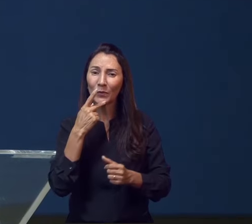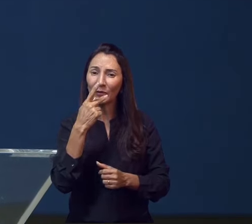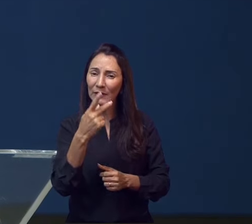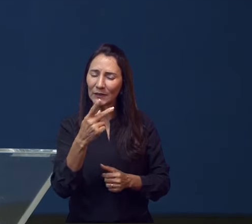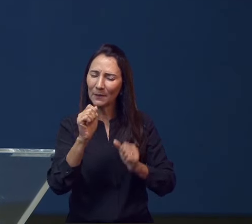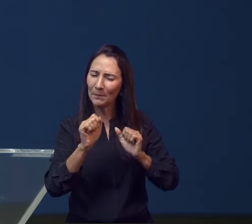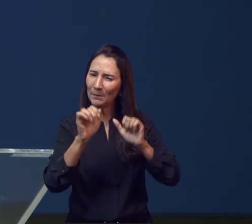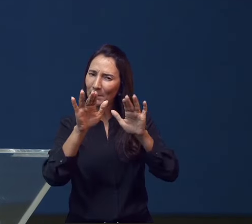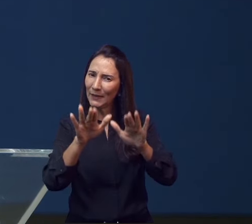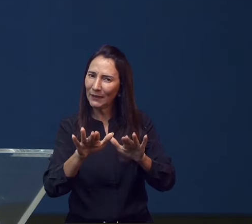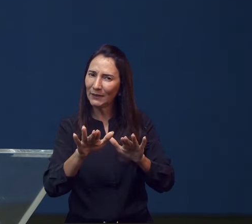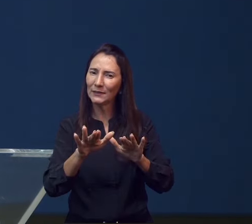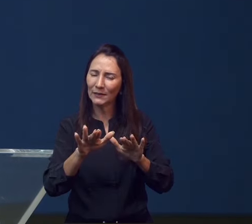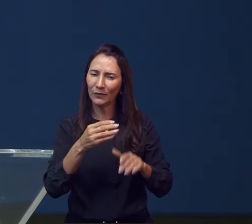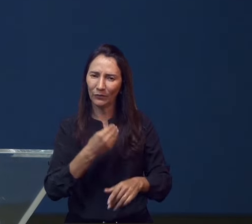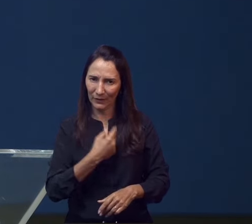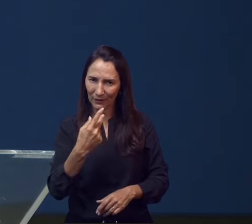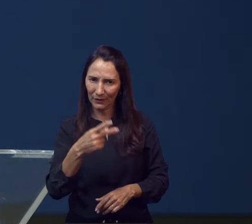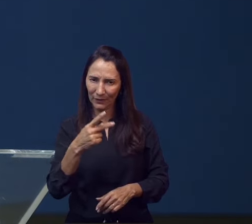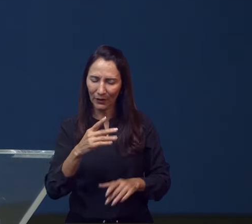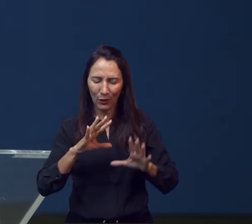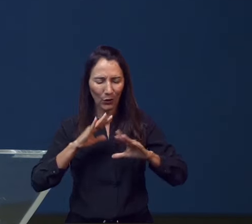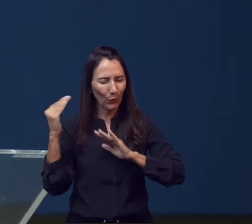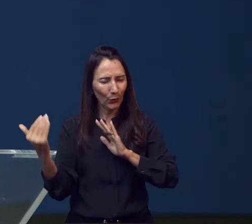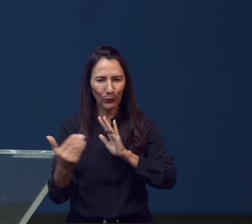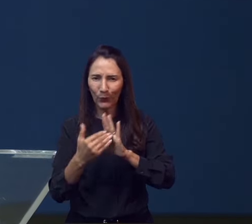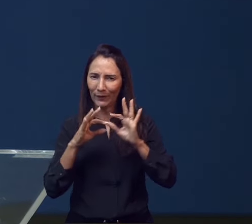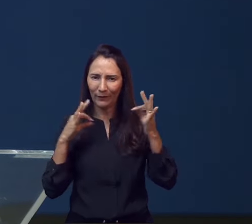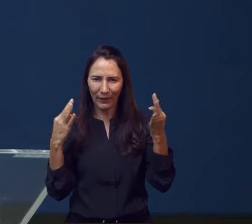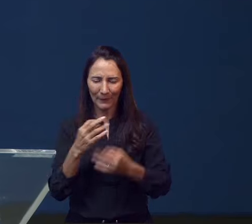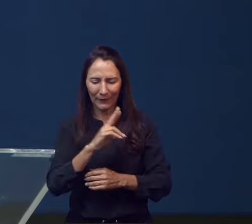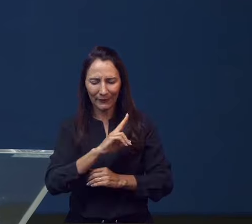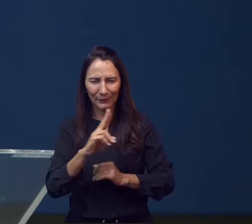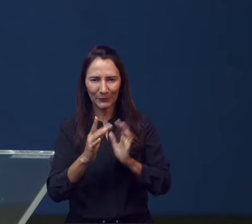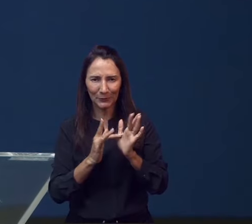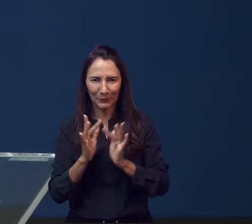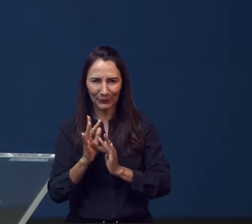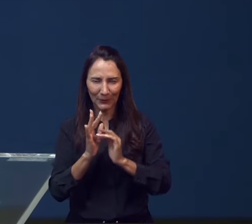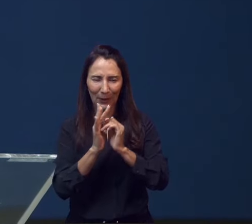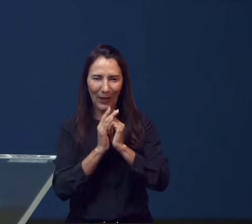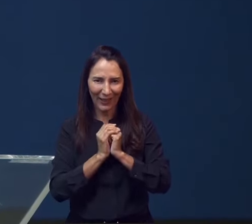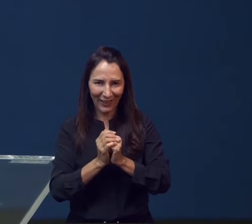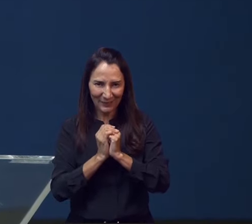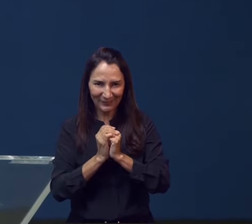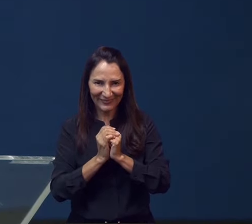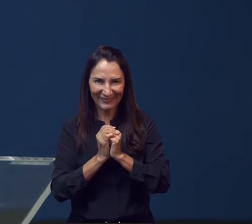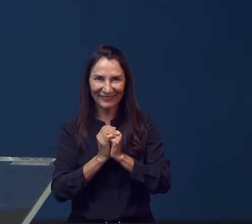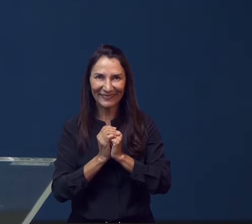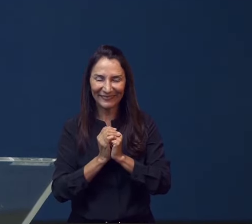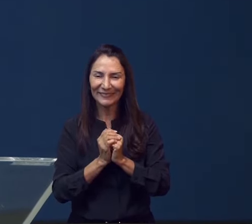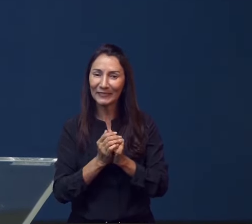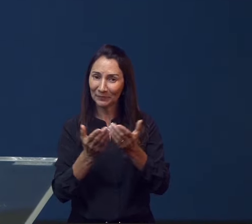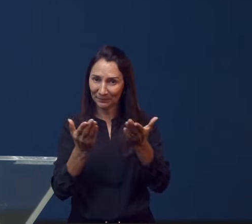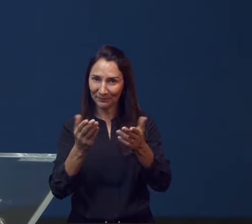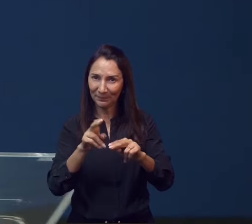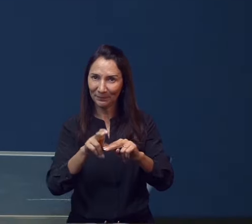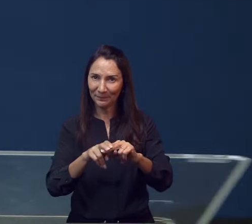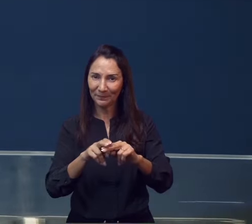ela e sobre toda a família em nome de Jesus amém amém tome seu acento